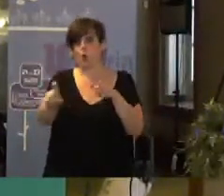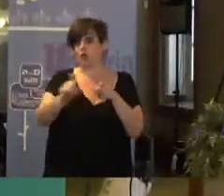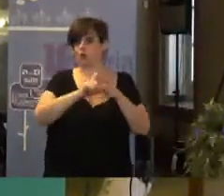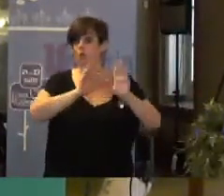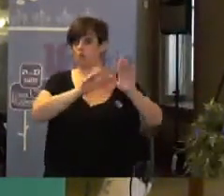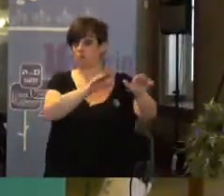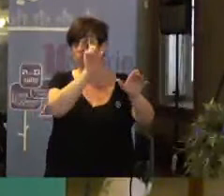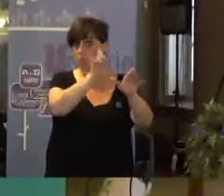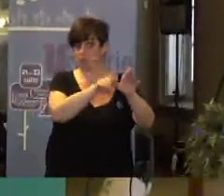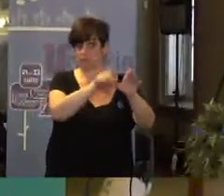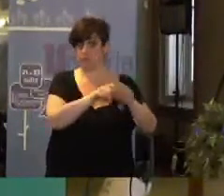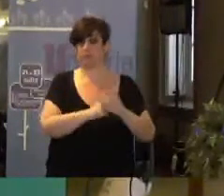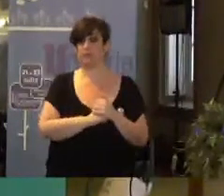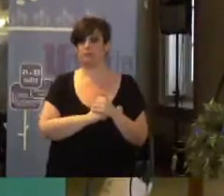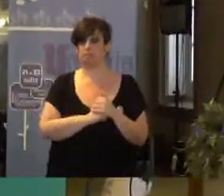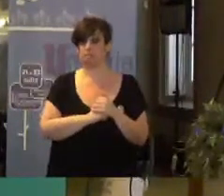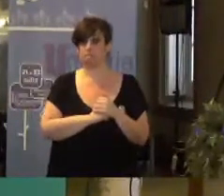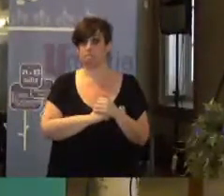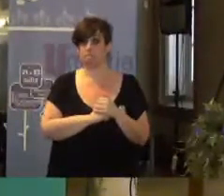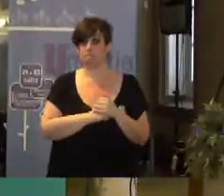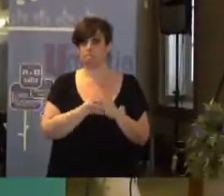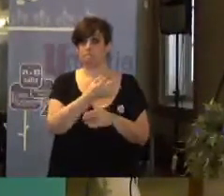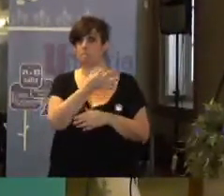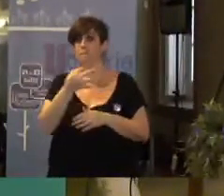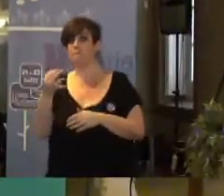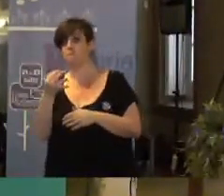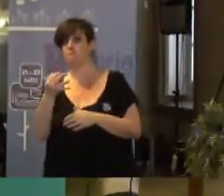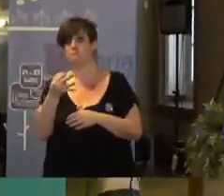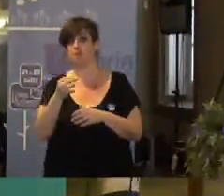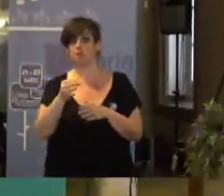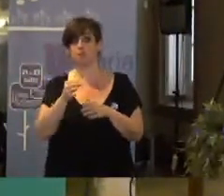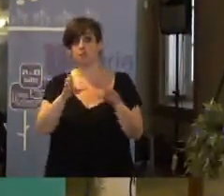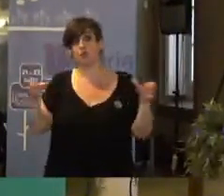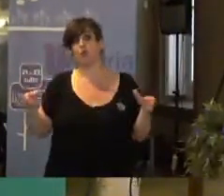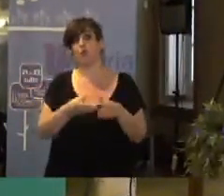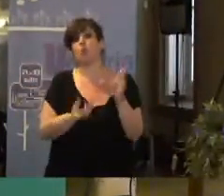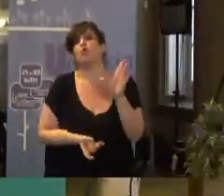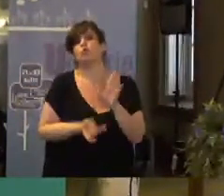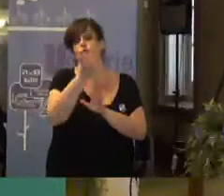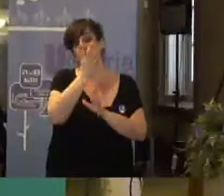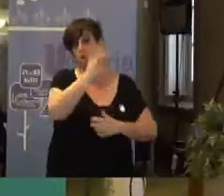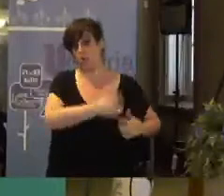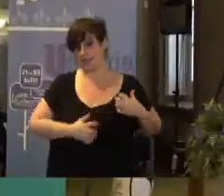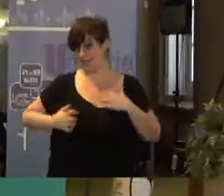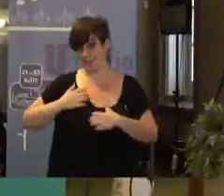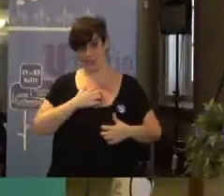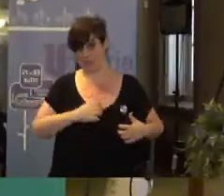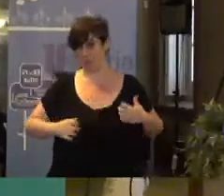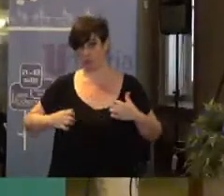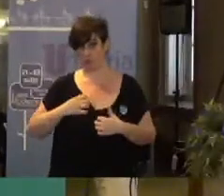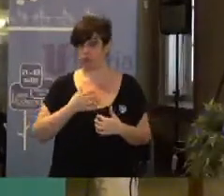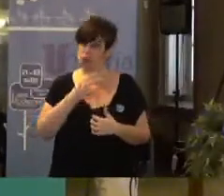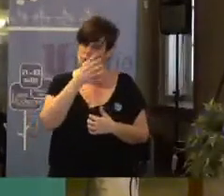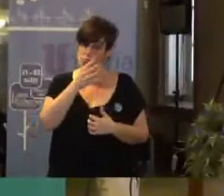partidos que surgem a partir de movimentos de indignação, de movimentos de